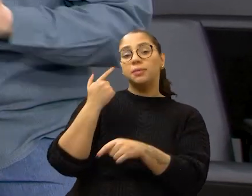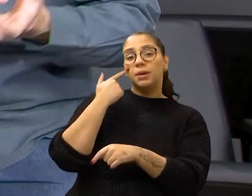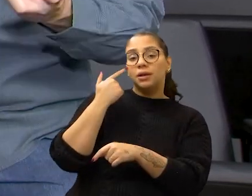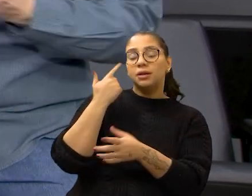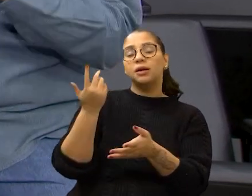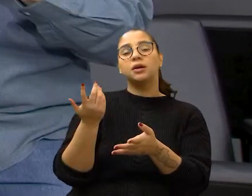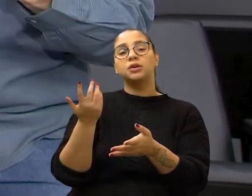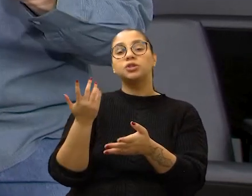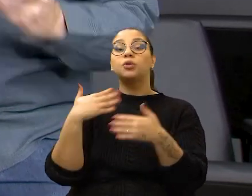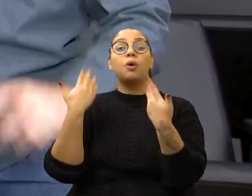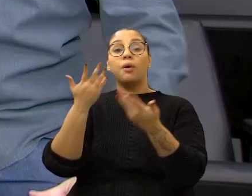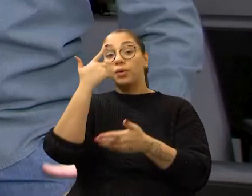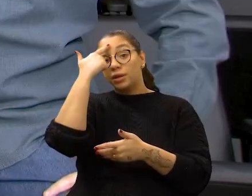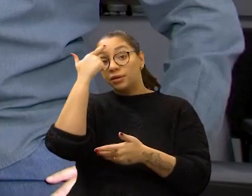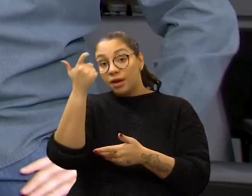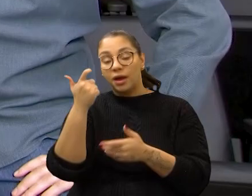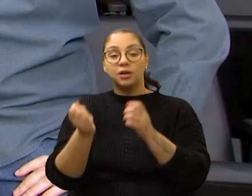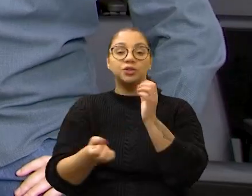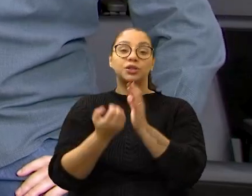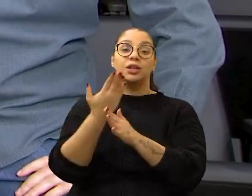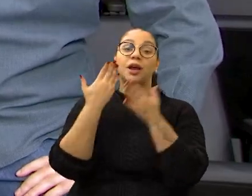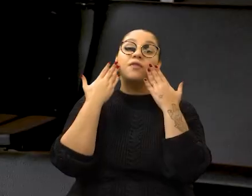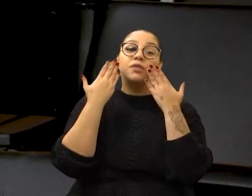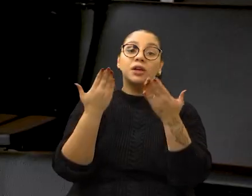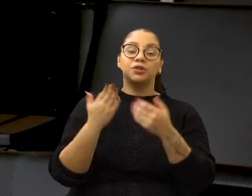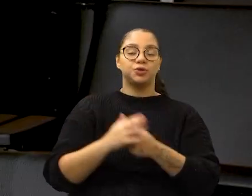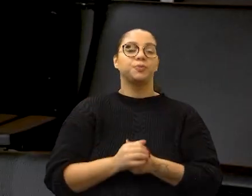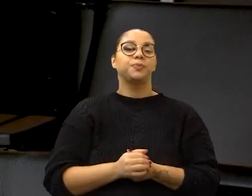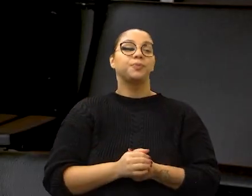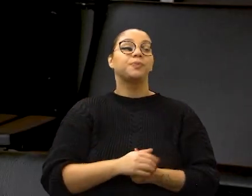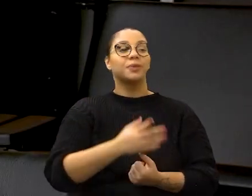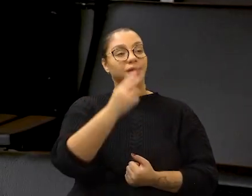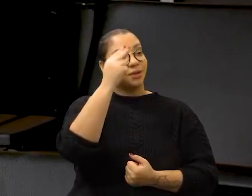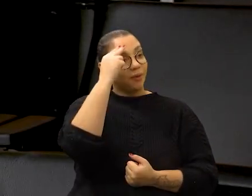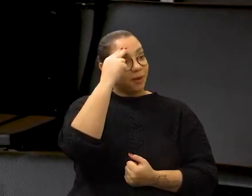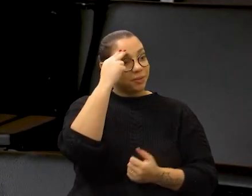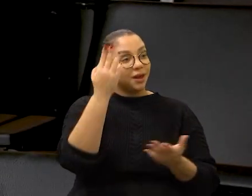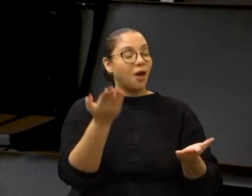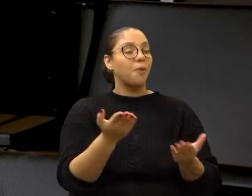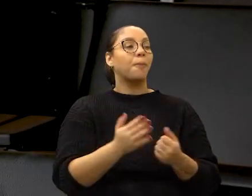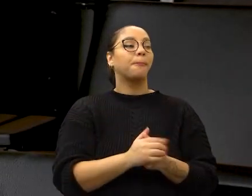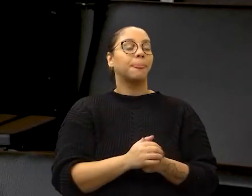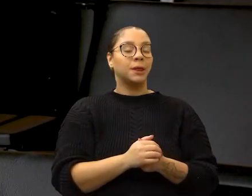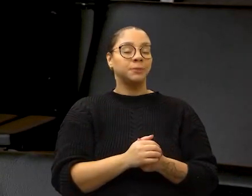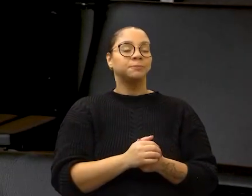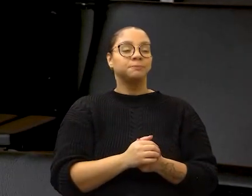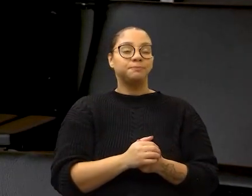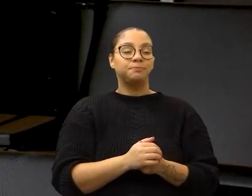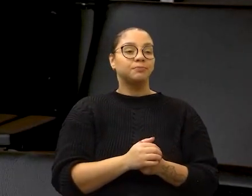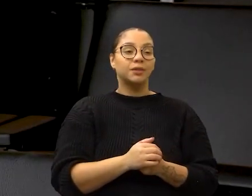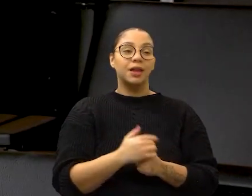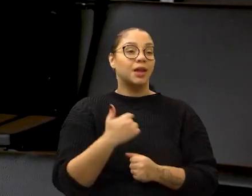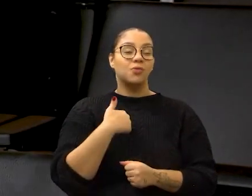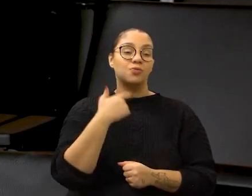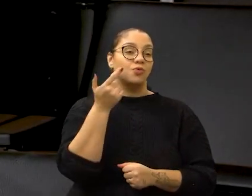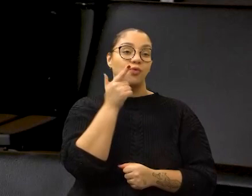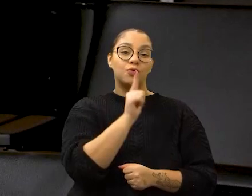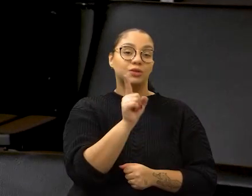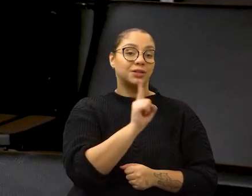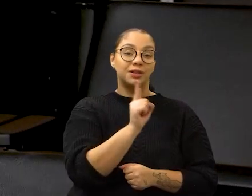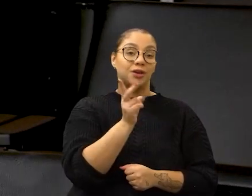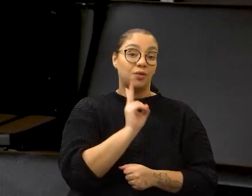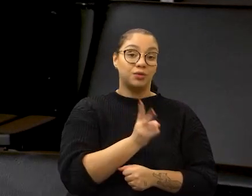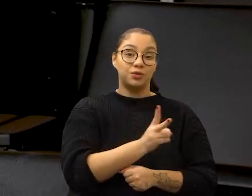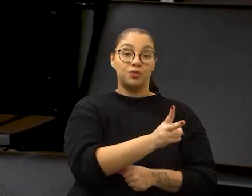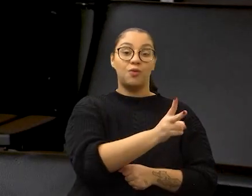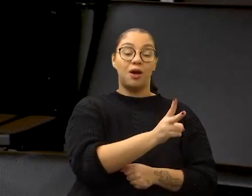pretende? Como é que foi a ideia de criar essa frente? Gabriel, como eu não consegui continuar a